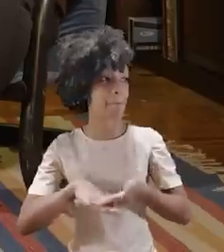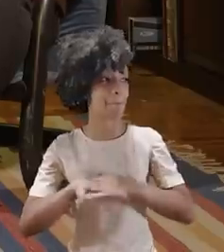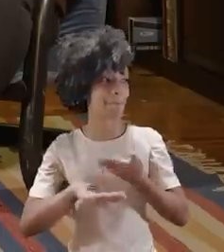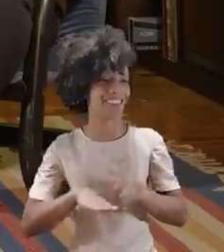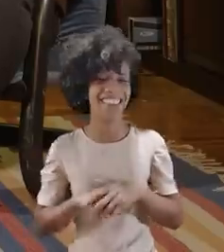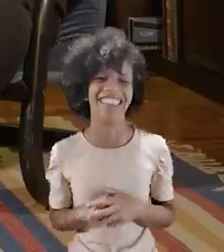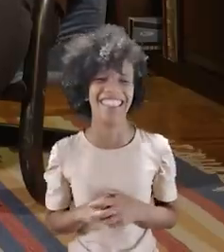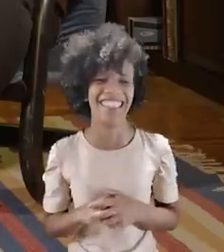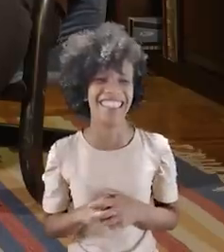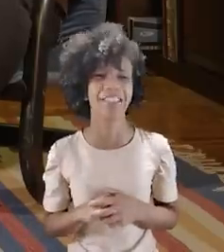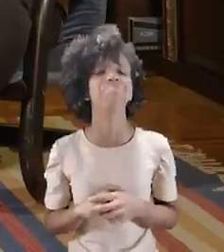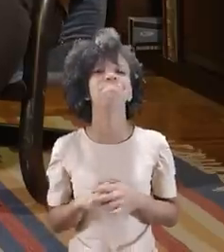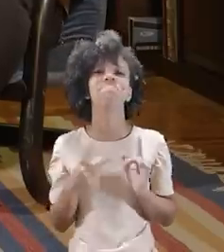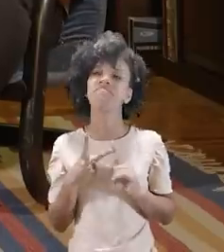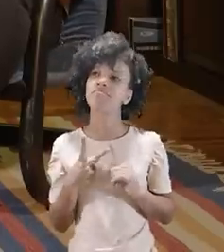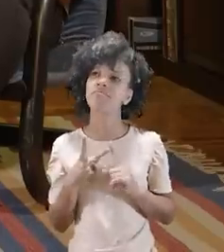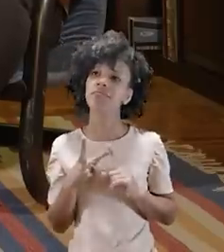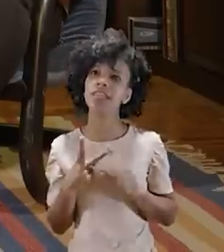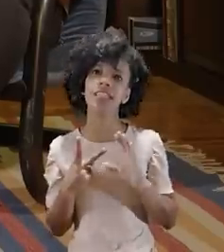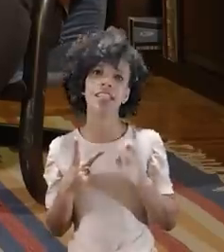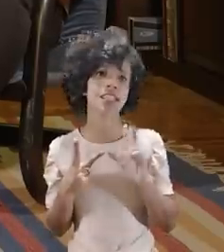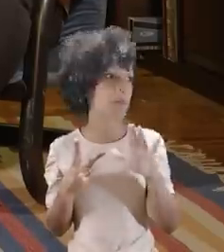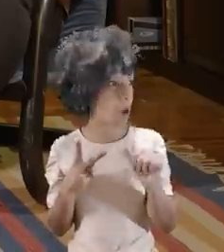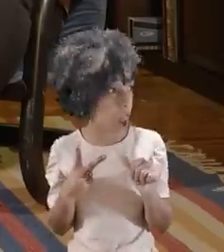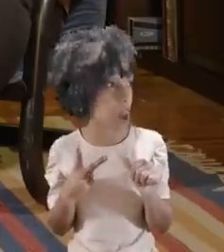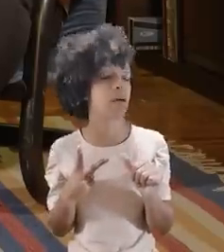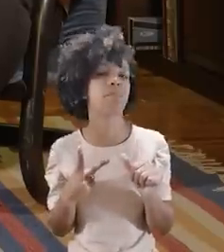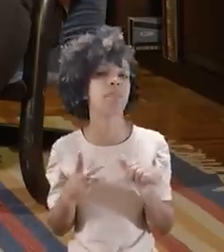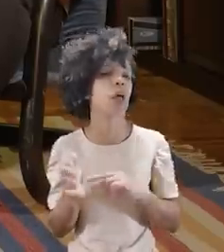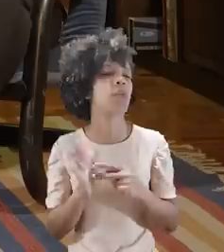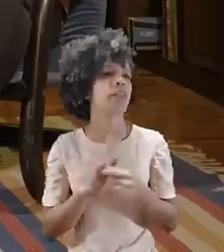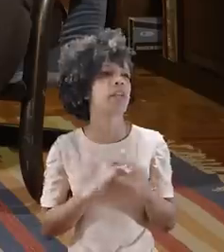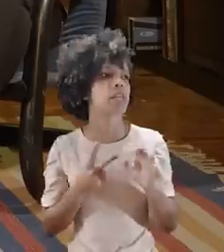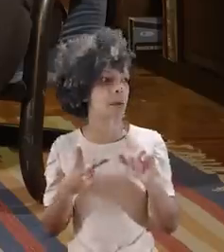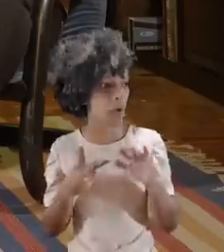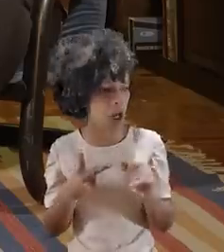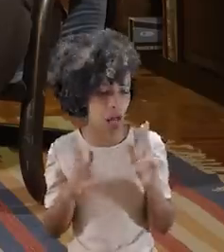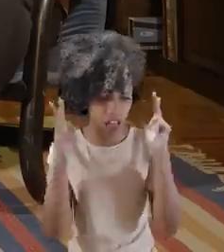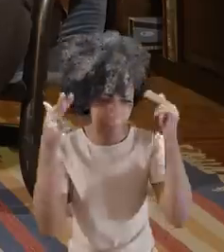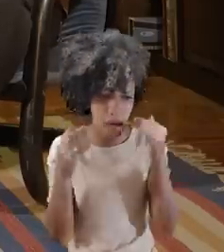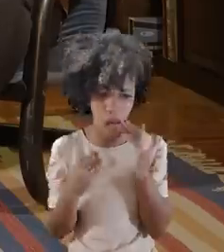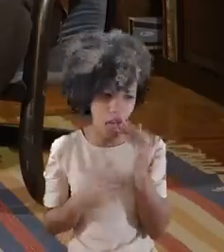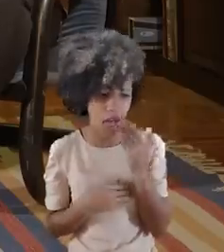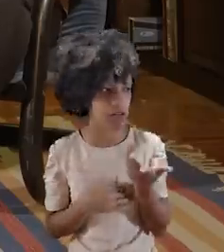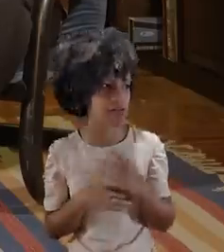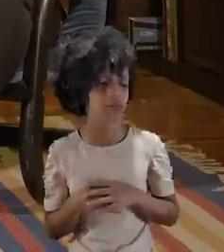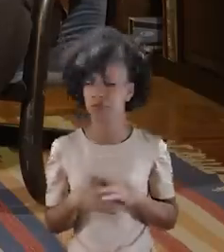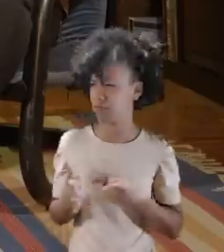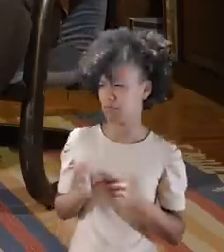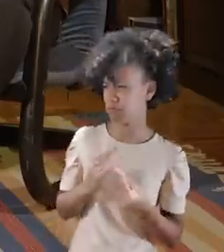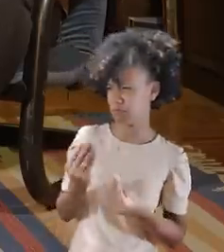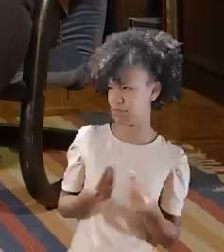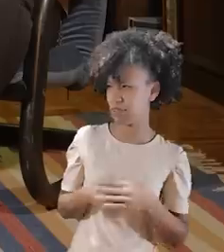pega o cebola cebola é cabelo mal cortado em e